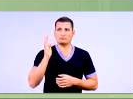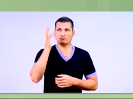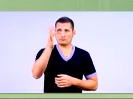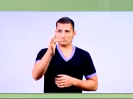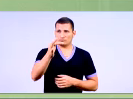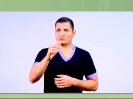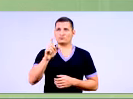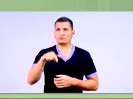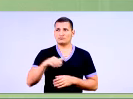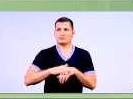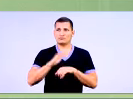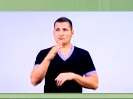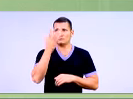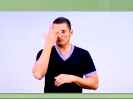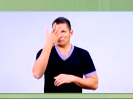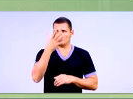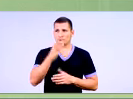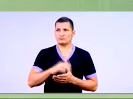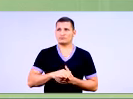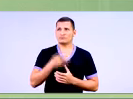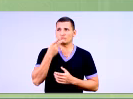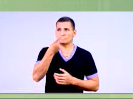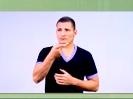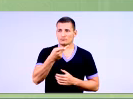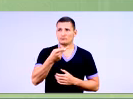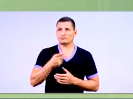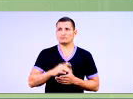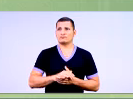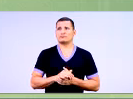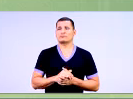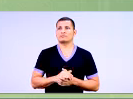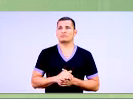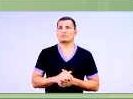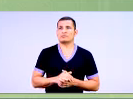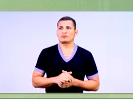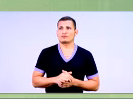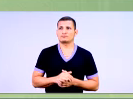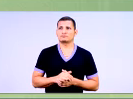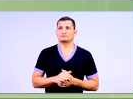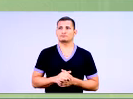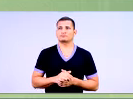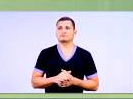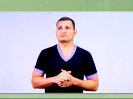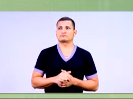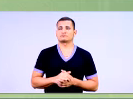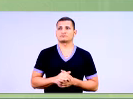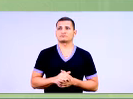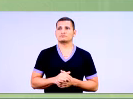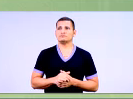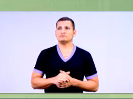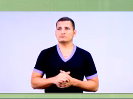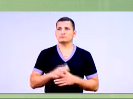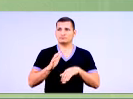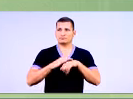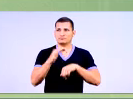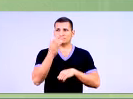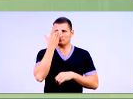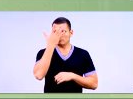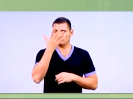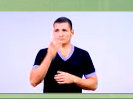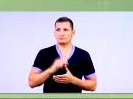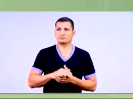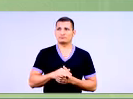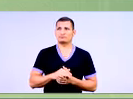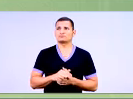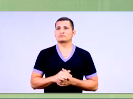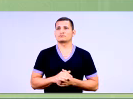maneira mais fácil de pronunciar. Ao invés de dizer no, I will not, fica mais fácil dizer no,